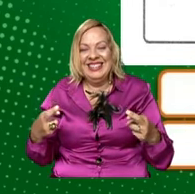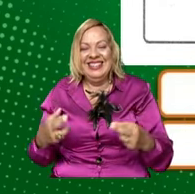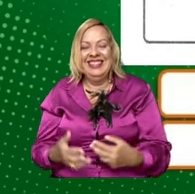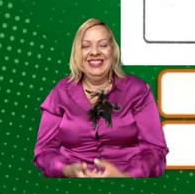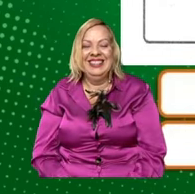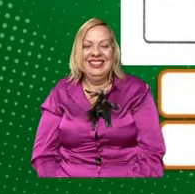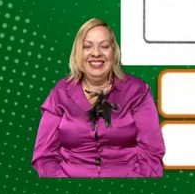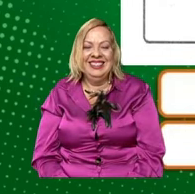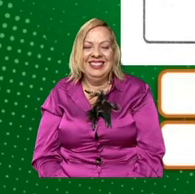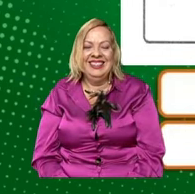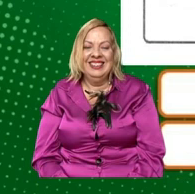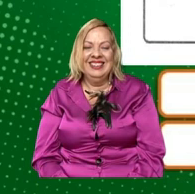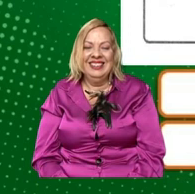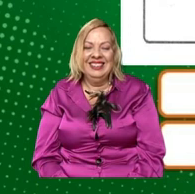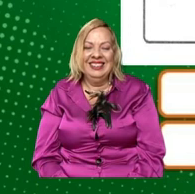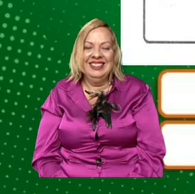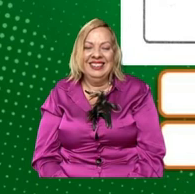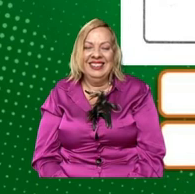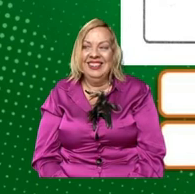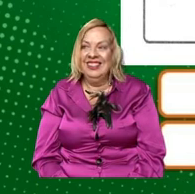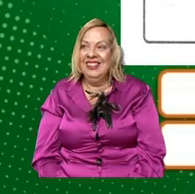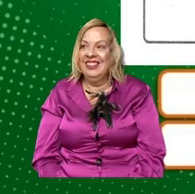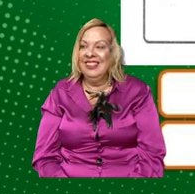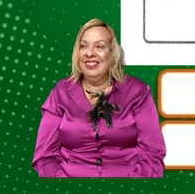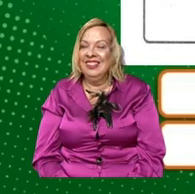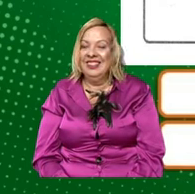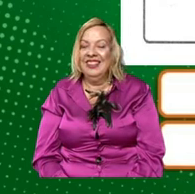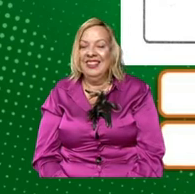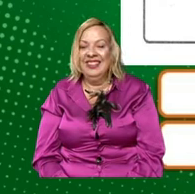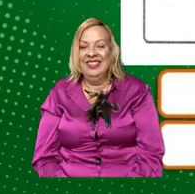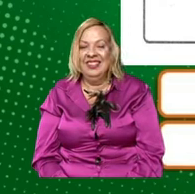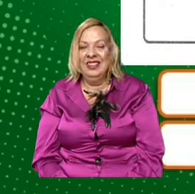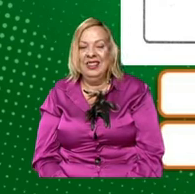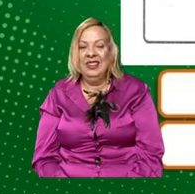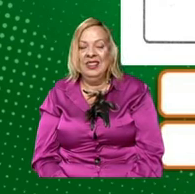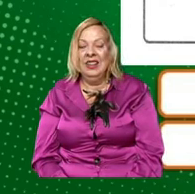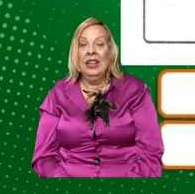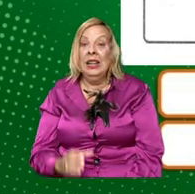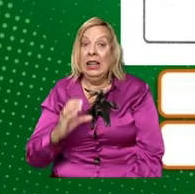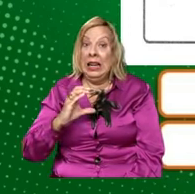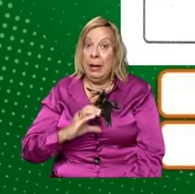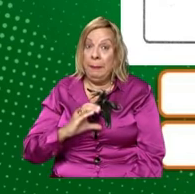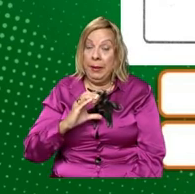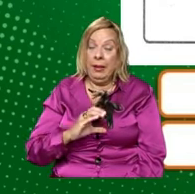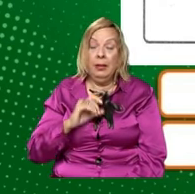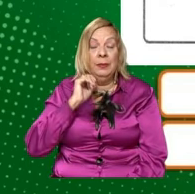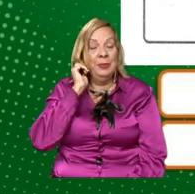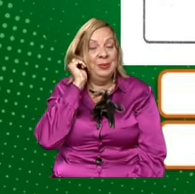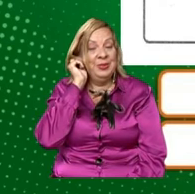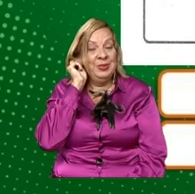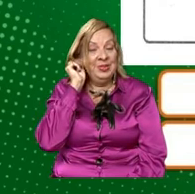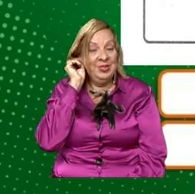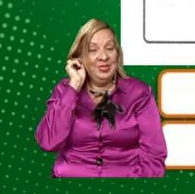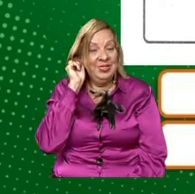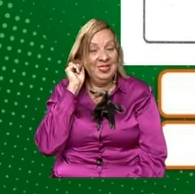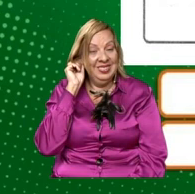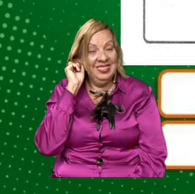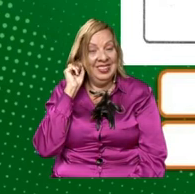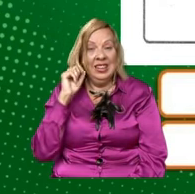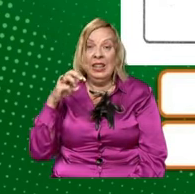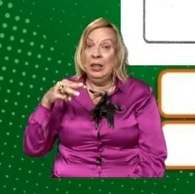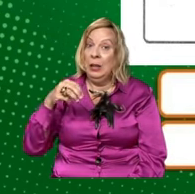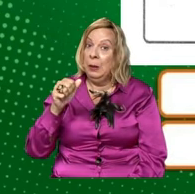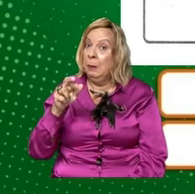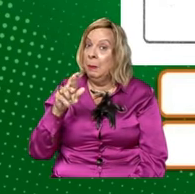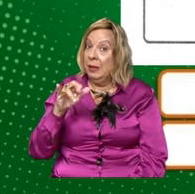Filé. Filé! Andréa Filé, olha aí, a pé quente da Regional Capela. Dona Maria, olha aí, não sei se